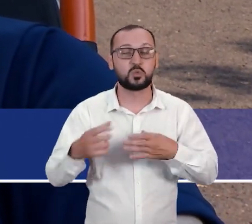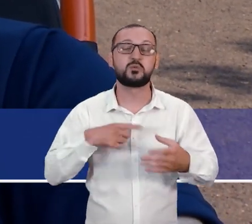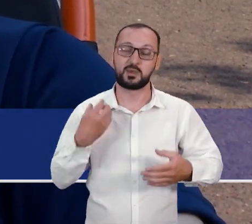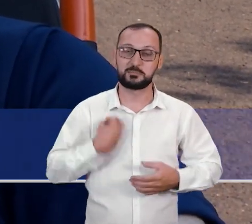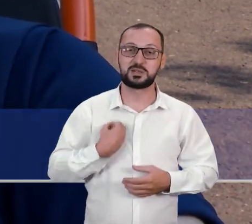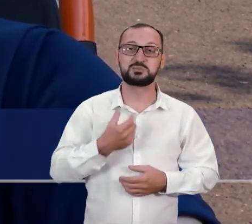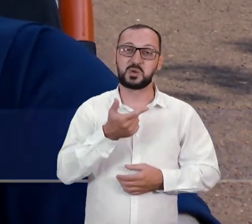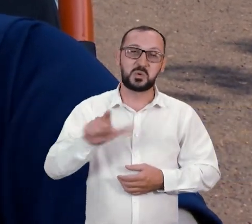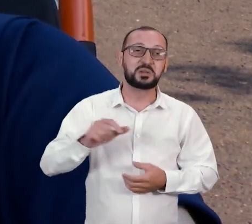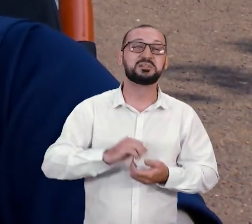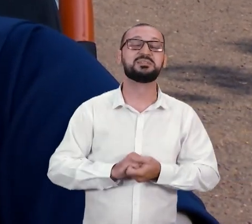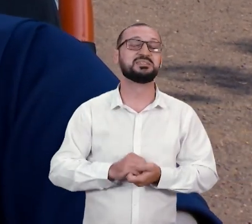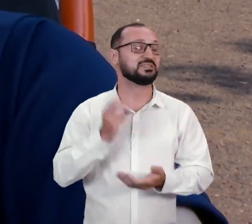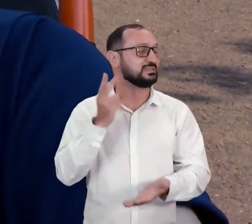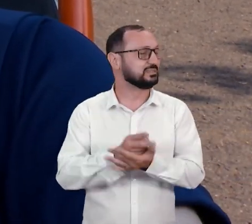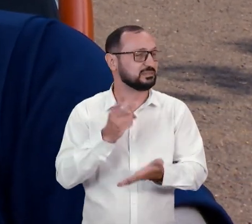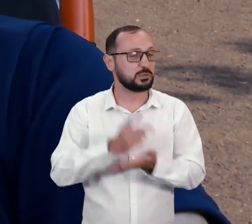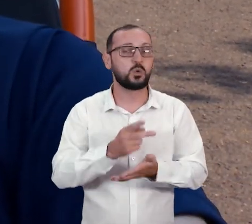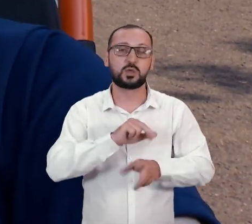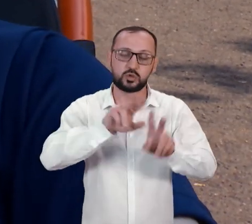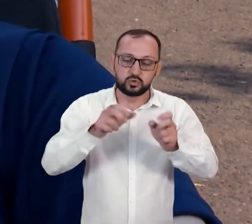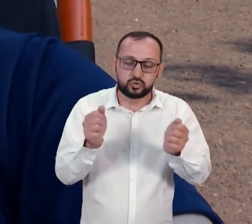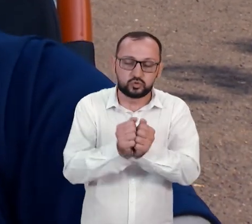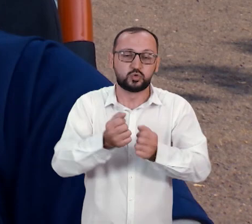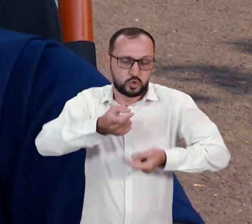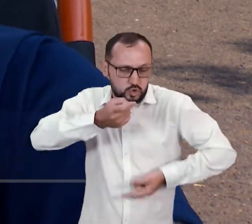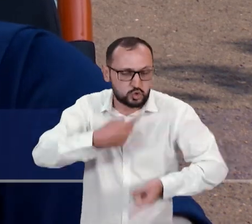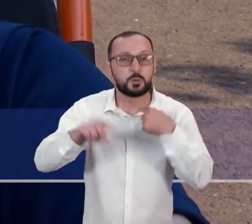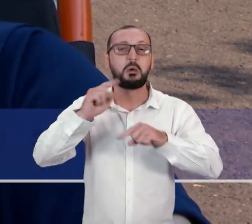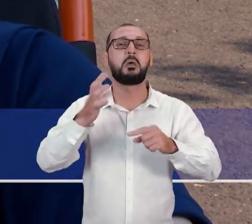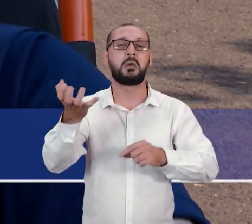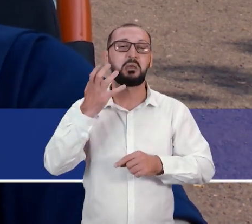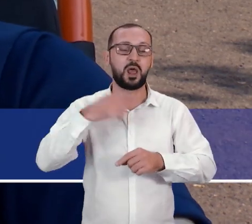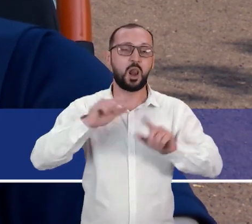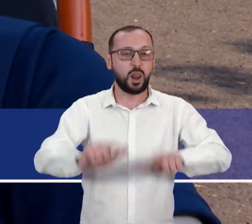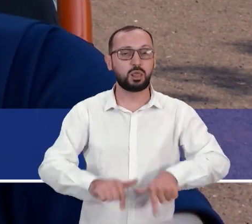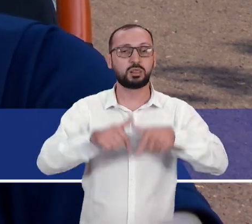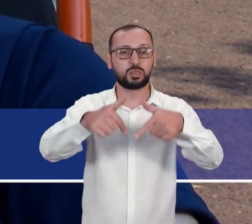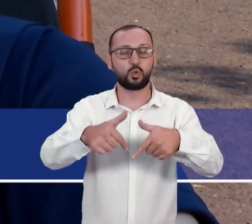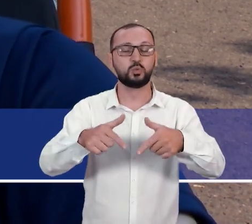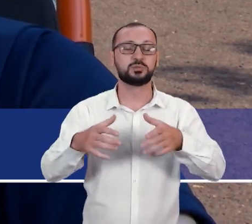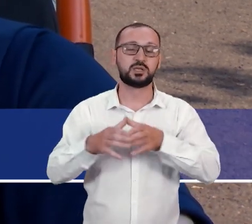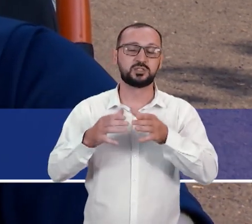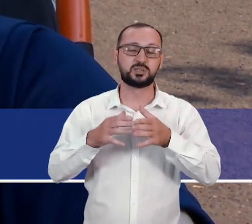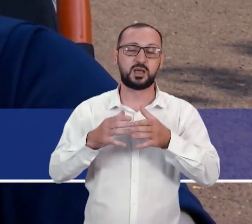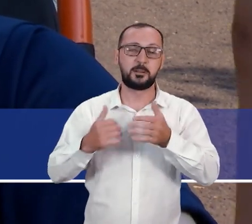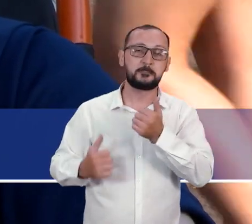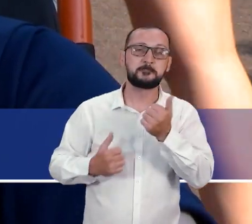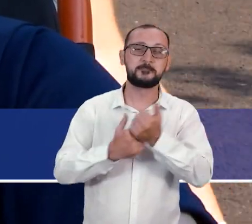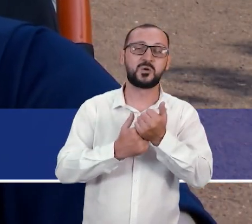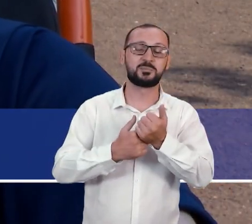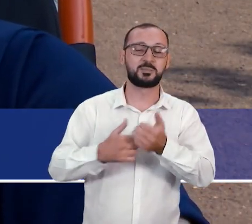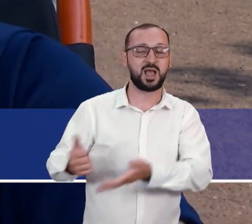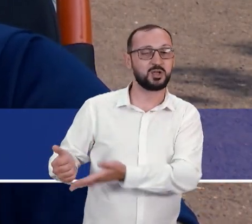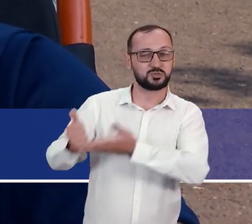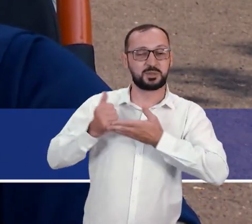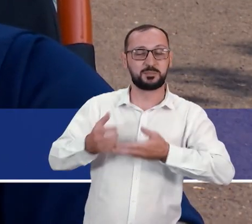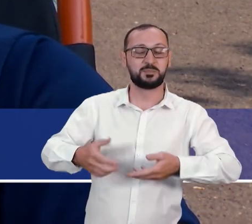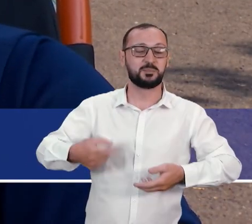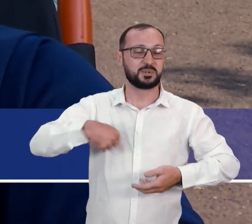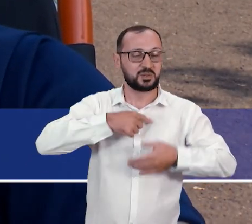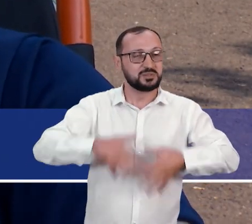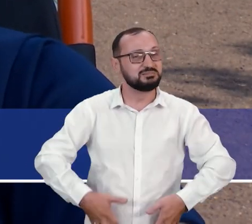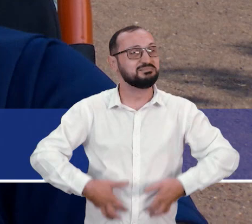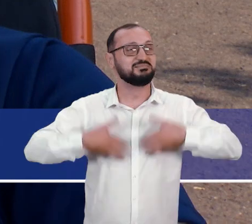aí de muitas que virão pela frente. Sempre superando com a galera lutando aí pela gente para dar alegria